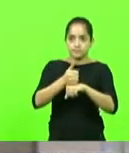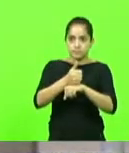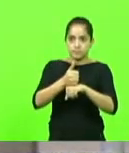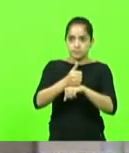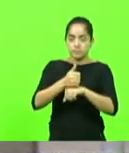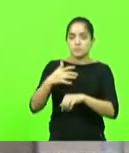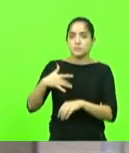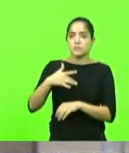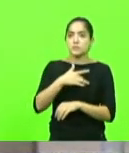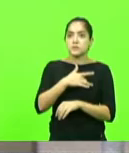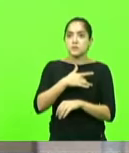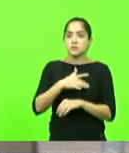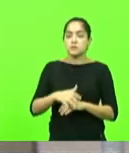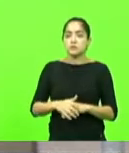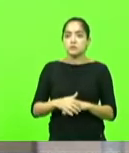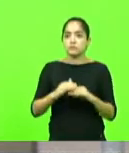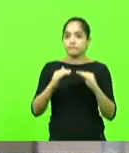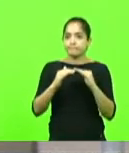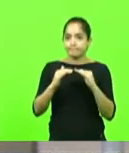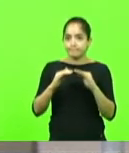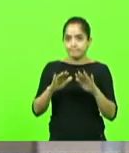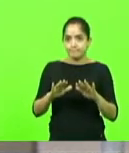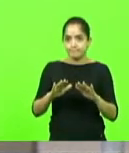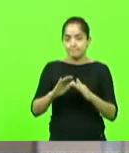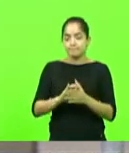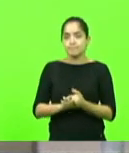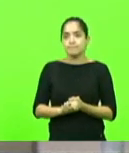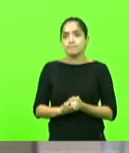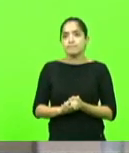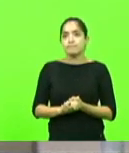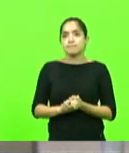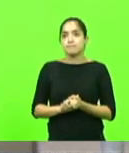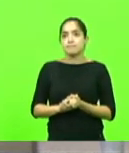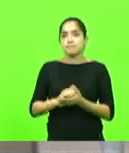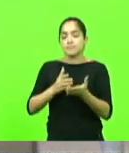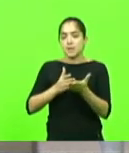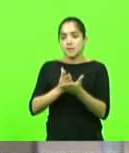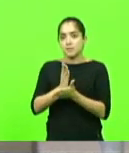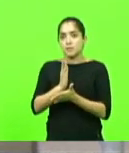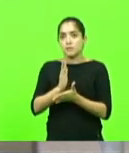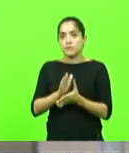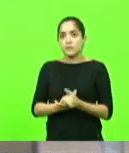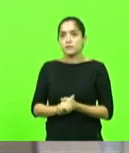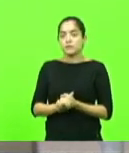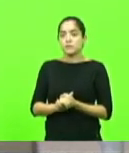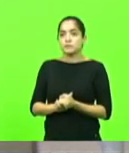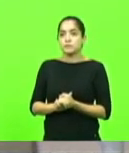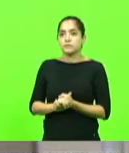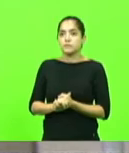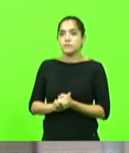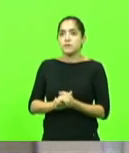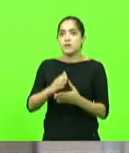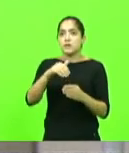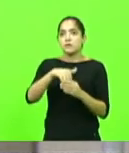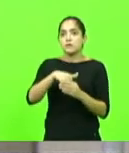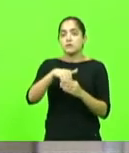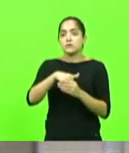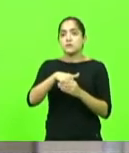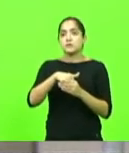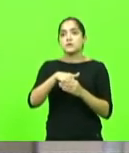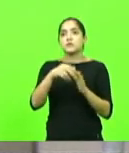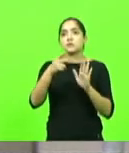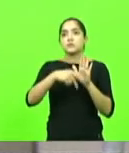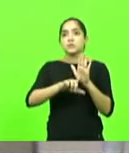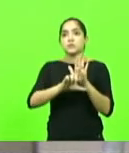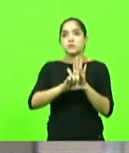Saúde. Deputados que aprovam, permaneçam como se encontram. Aprovado por unanimidade. Votação da redação final do projeto de